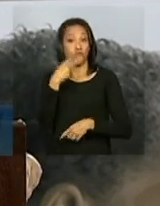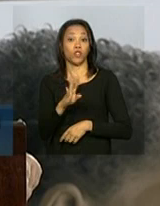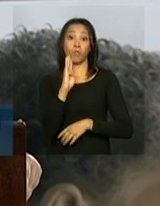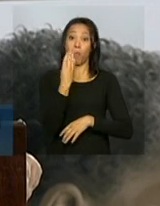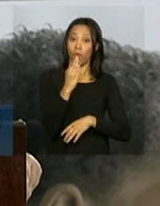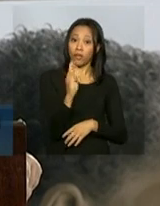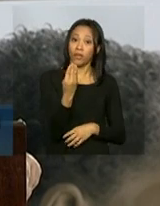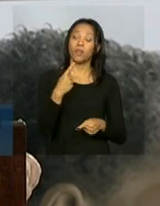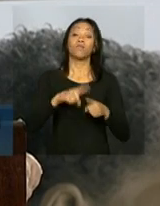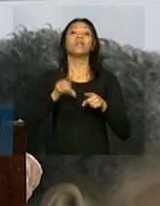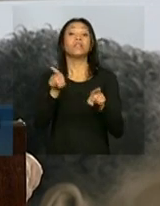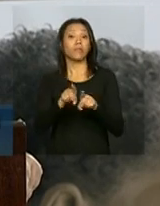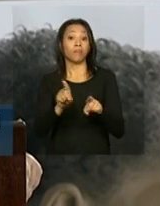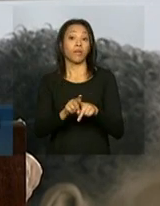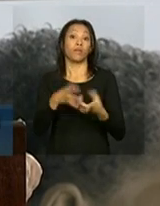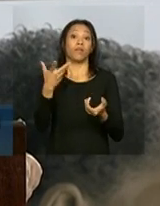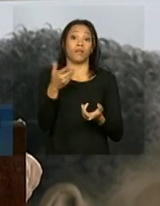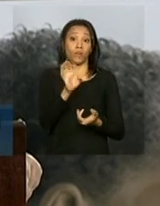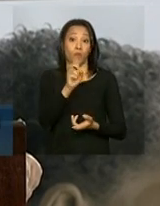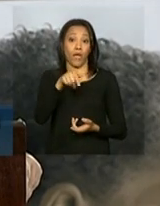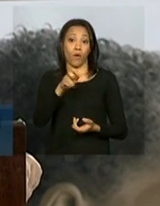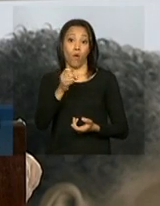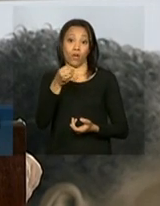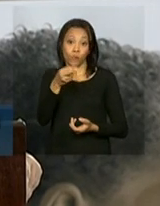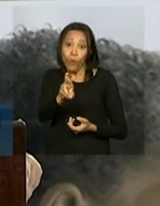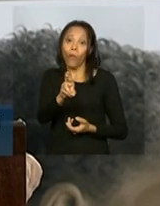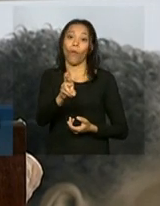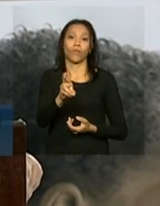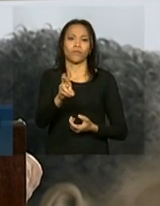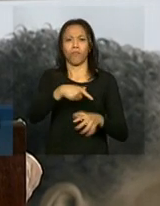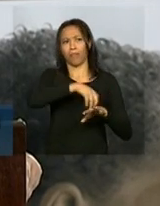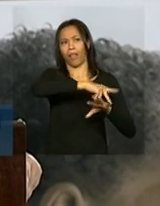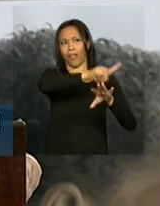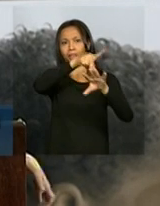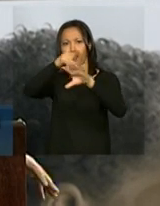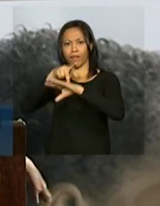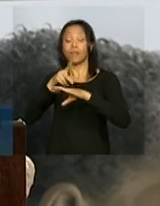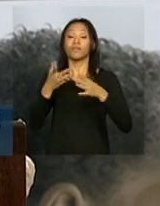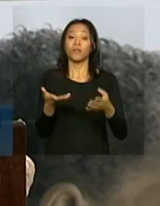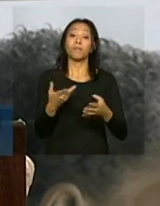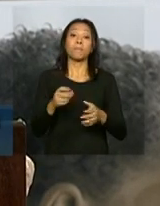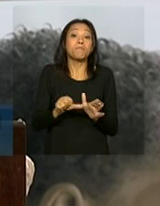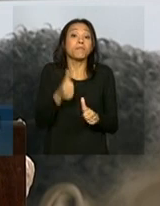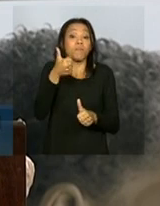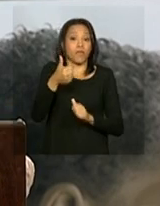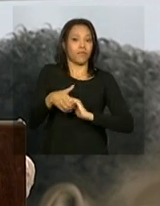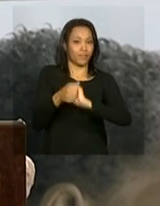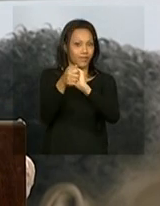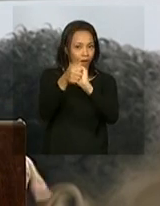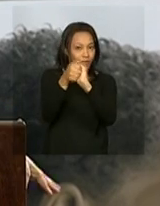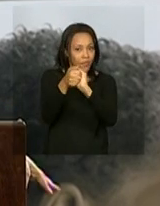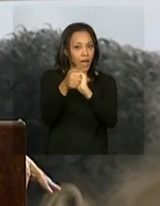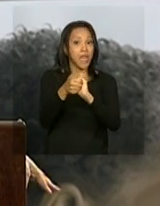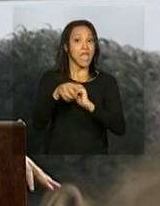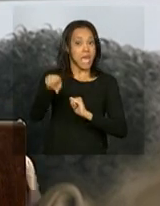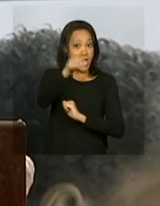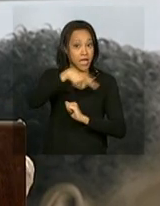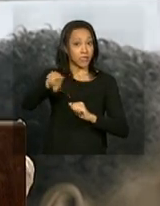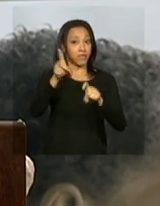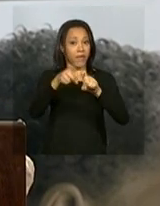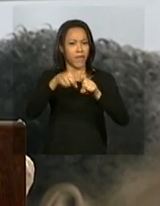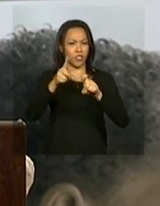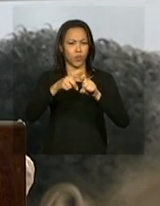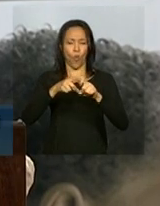bolivianos, equatorianos. Então, eu queria saudar primeiro esses médicos que vieram de